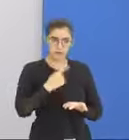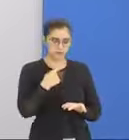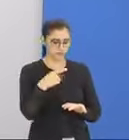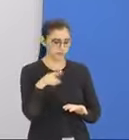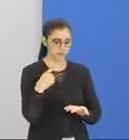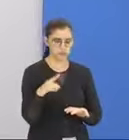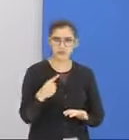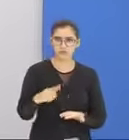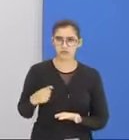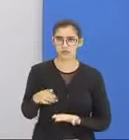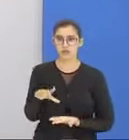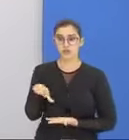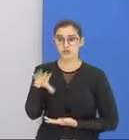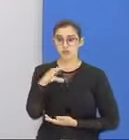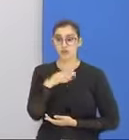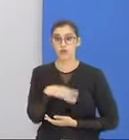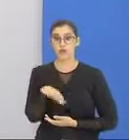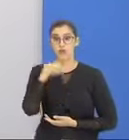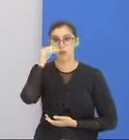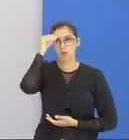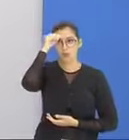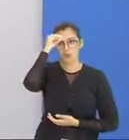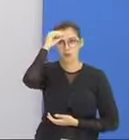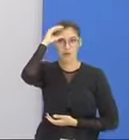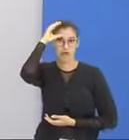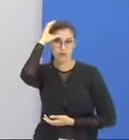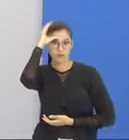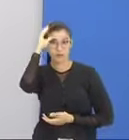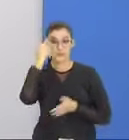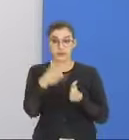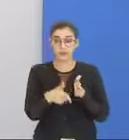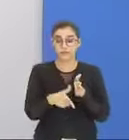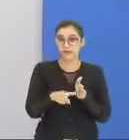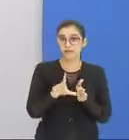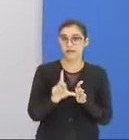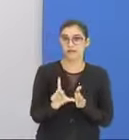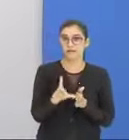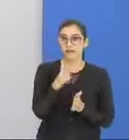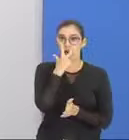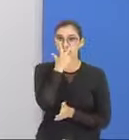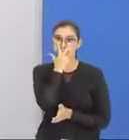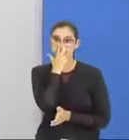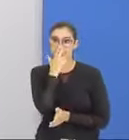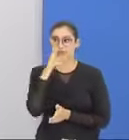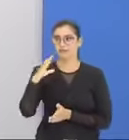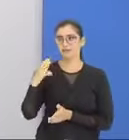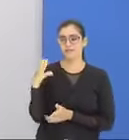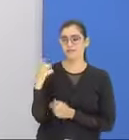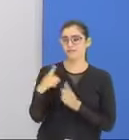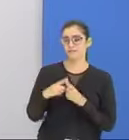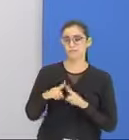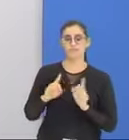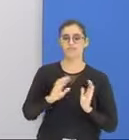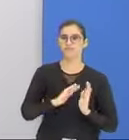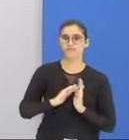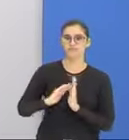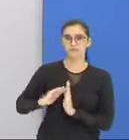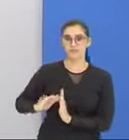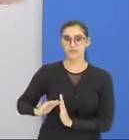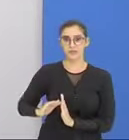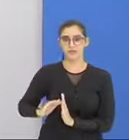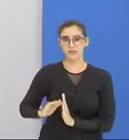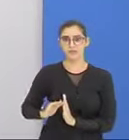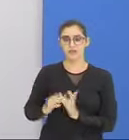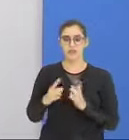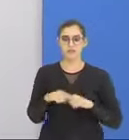de conhecimento que pareciam ser científico, mas não eram. Você sabia também que isso era ciência? Mas afinal de contas, o que delimita a ciência